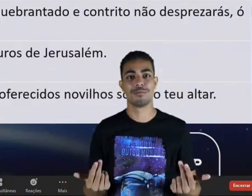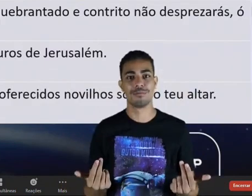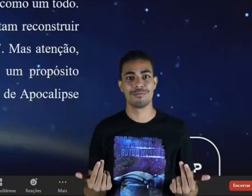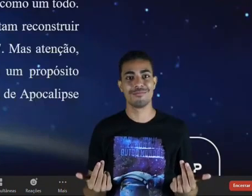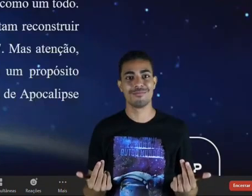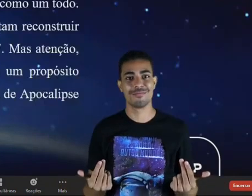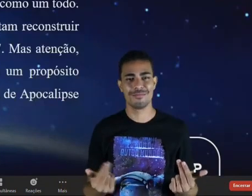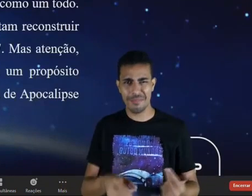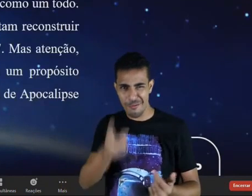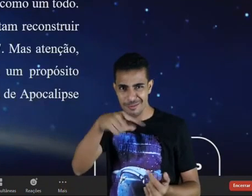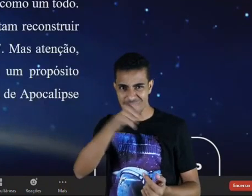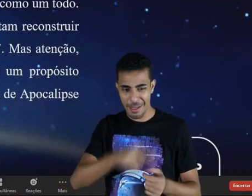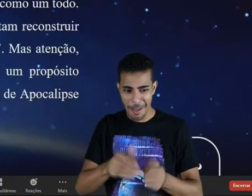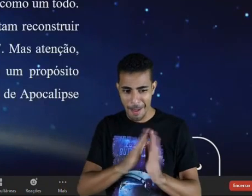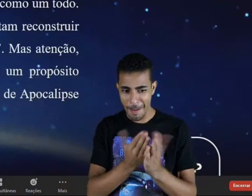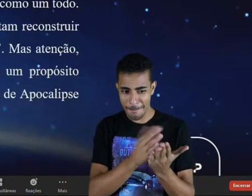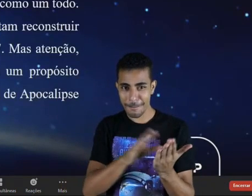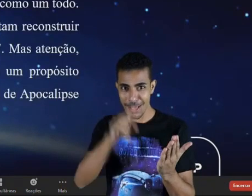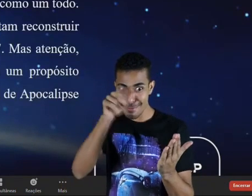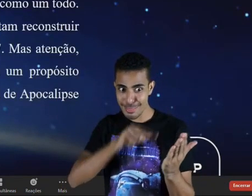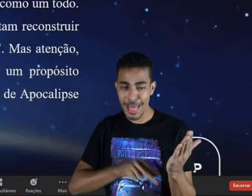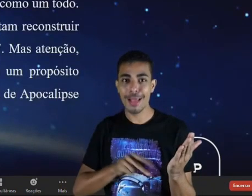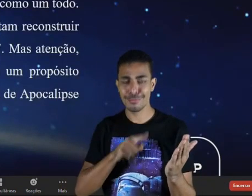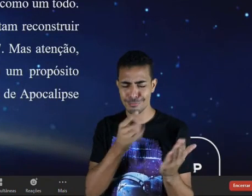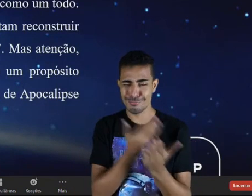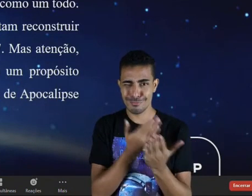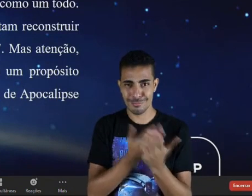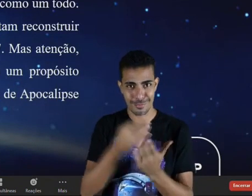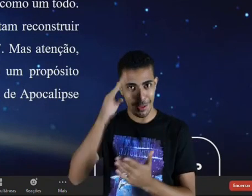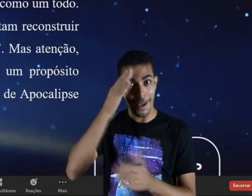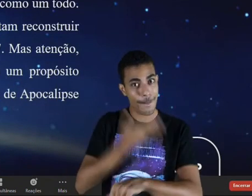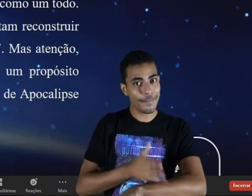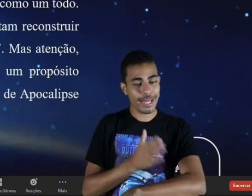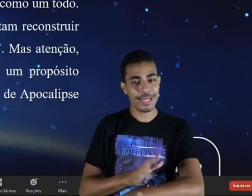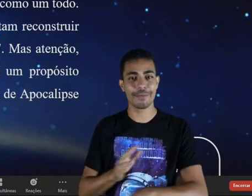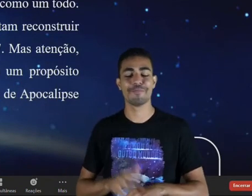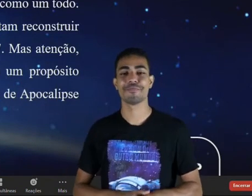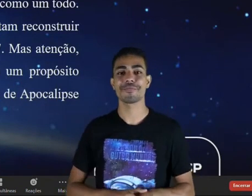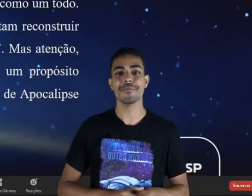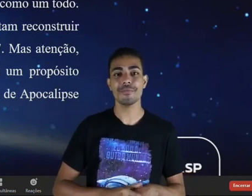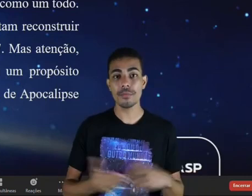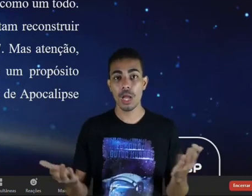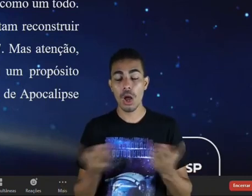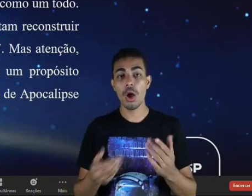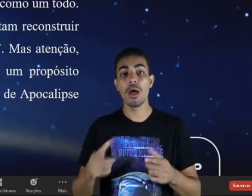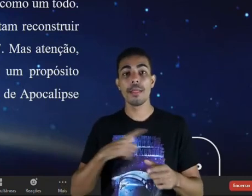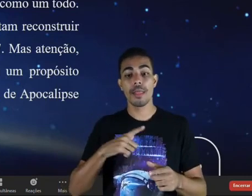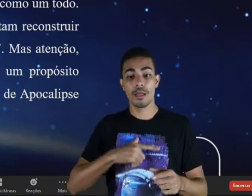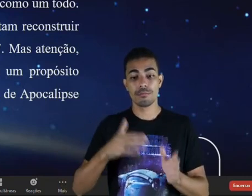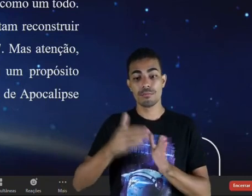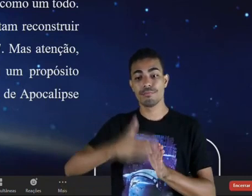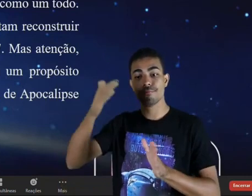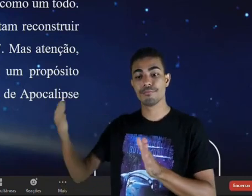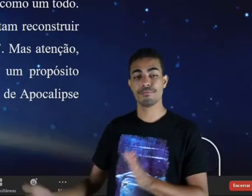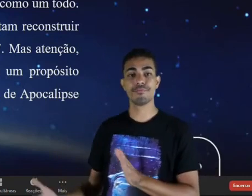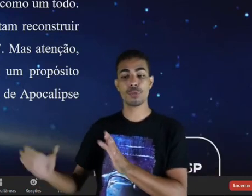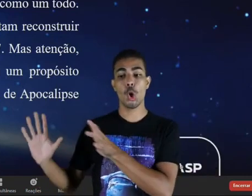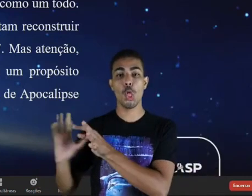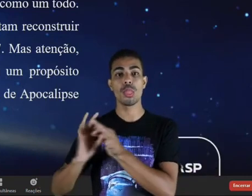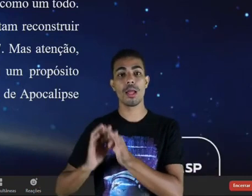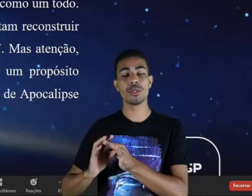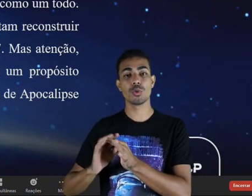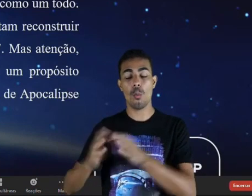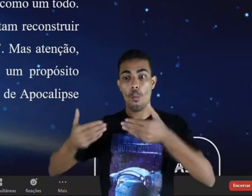sua Bíblia e faça esse exercício. Agora que eu já ensinei isso para vocês do contexto imediato, tem o contexto amplo. O que é o contexto